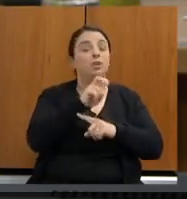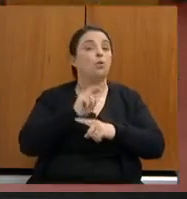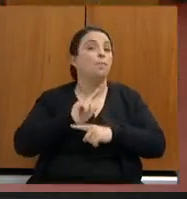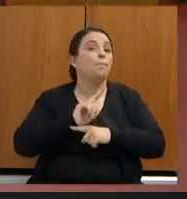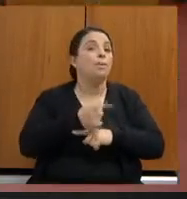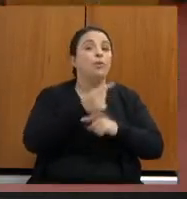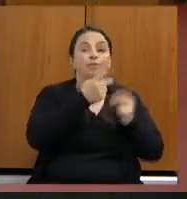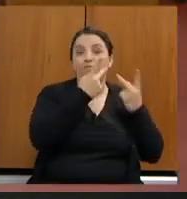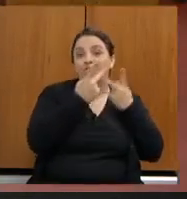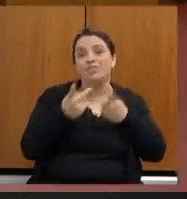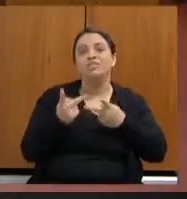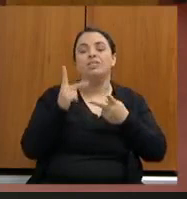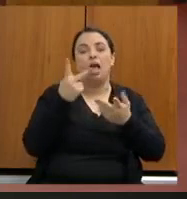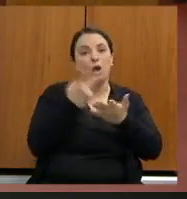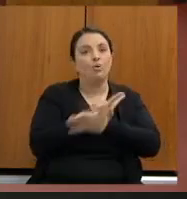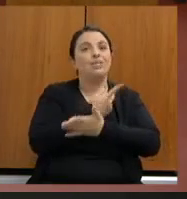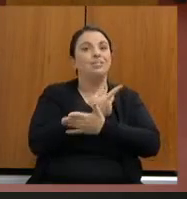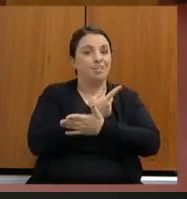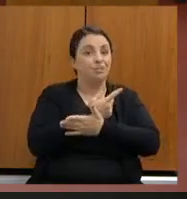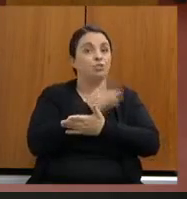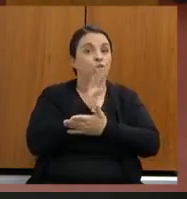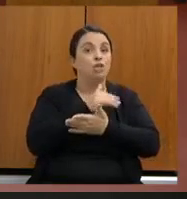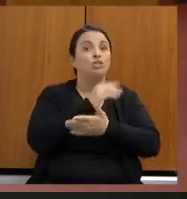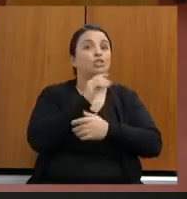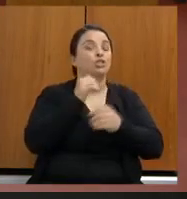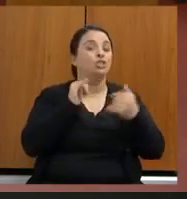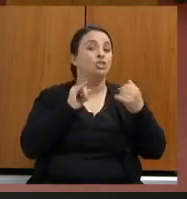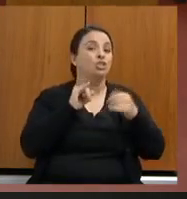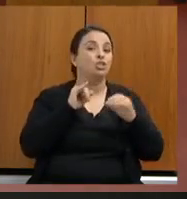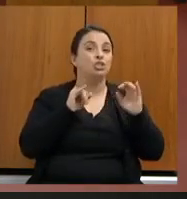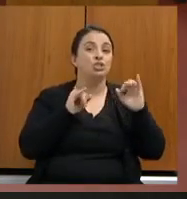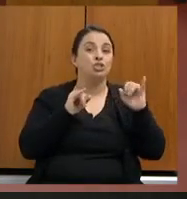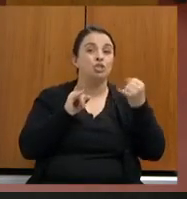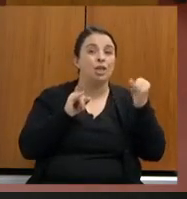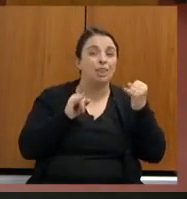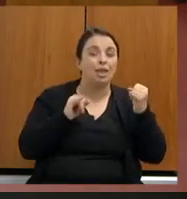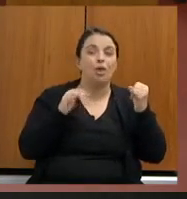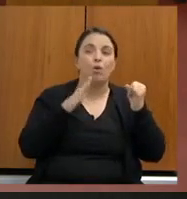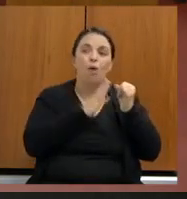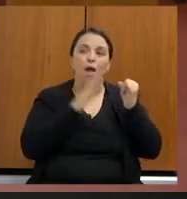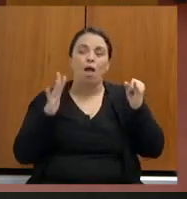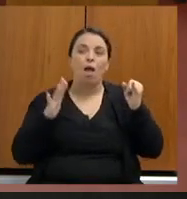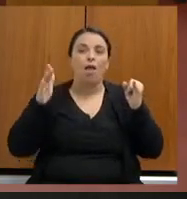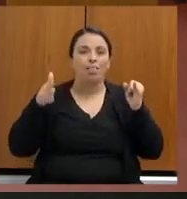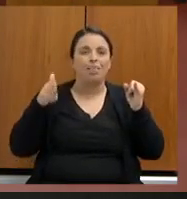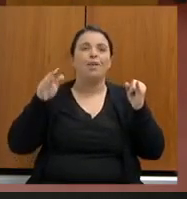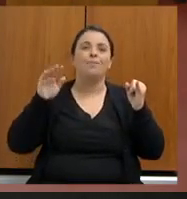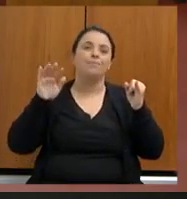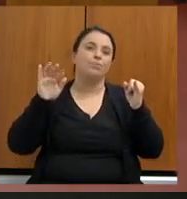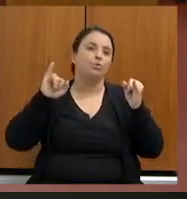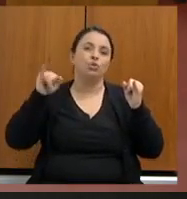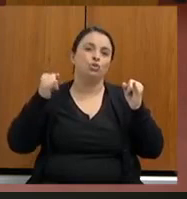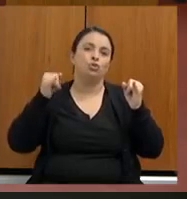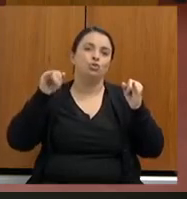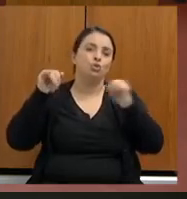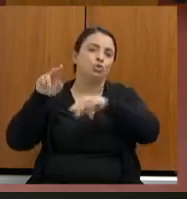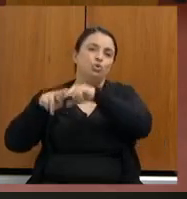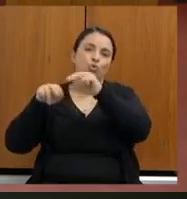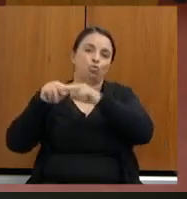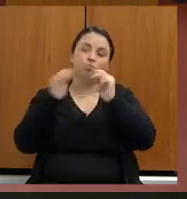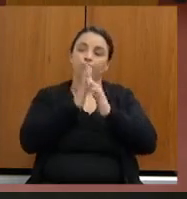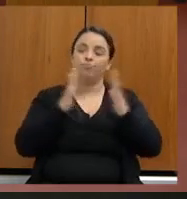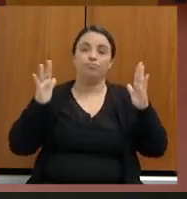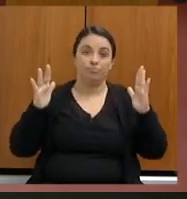só nesse primeiro semestre essas visitas é a gente faz uma busca preditiva qualquer assunto qualquer tema que leva o